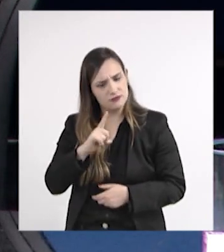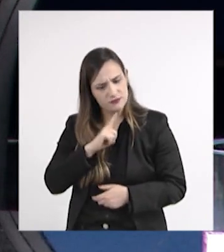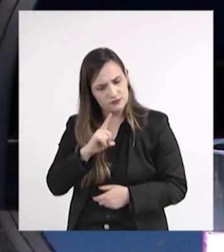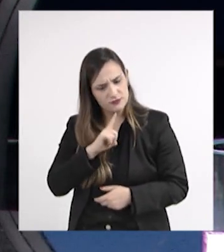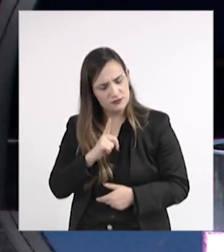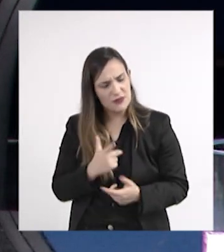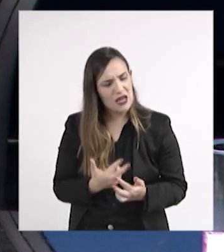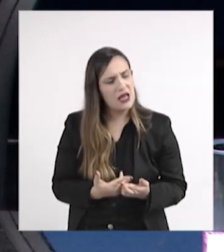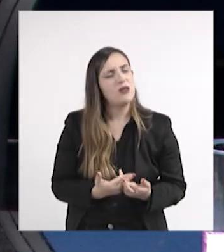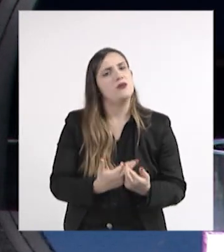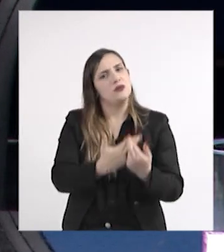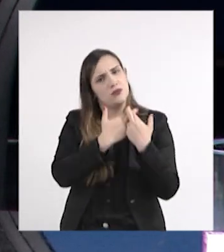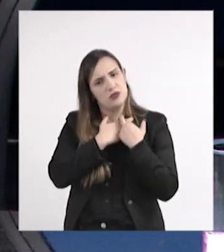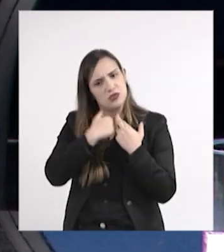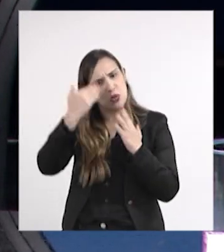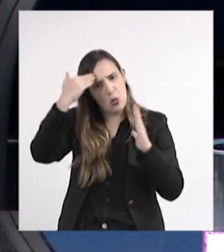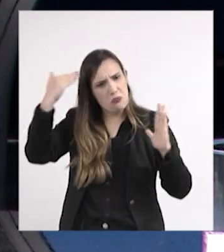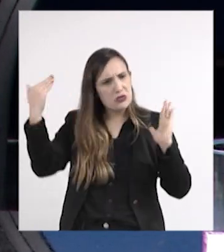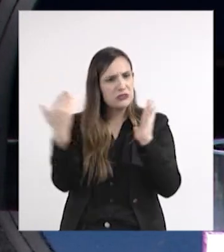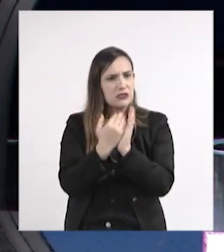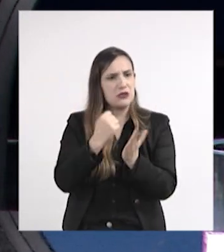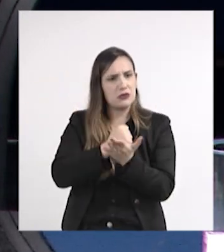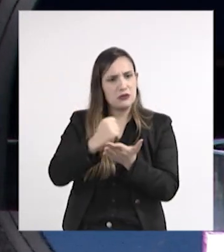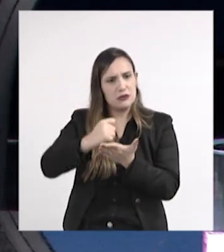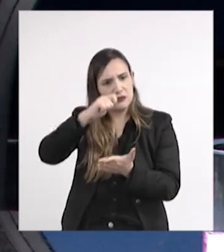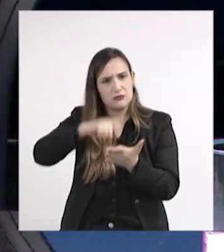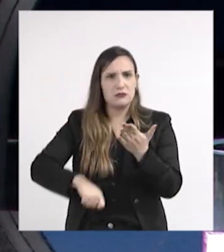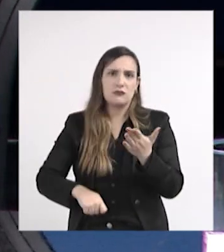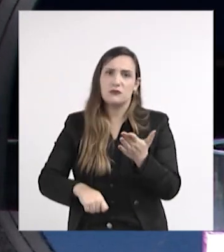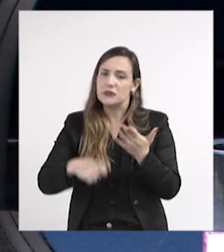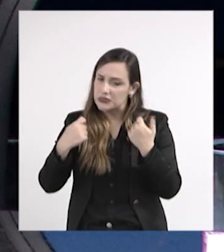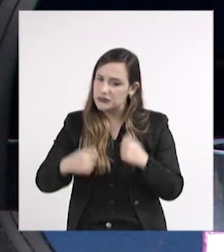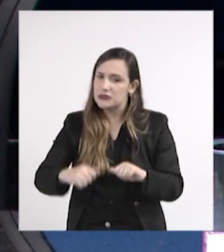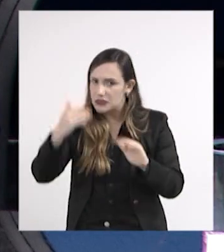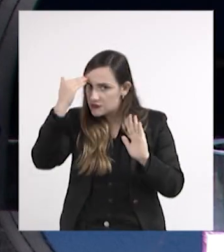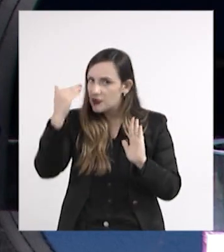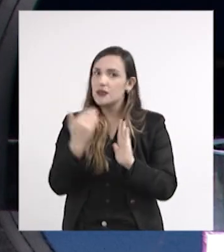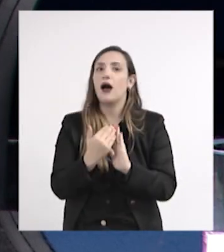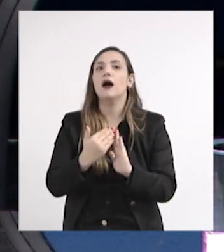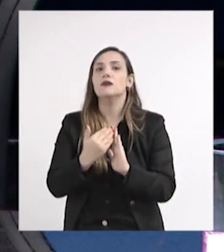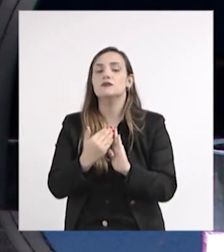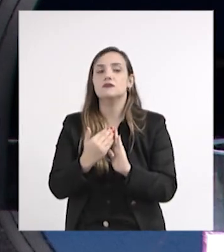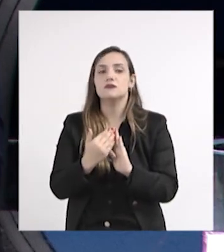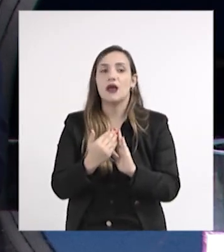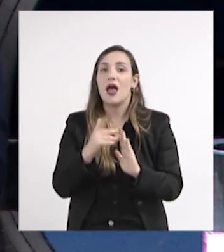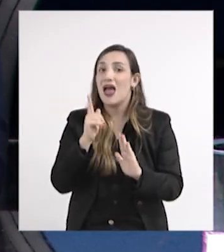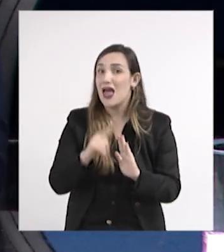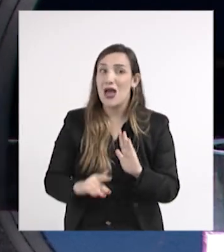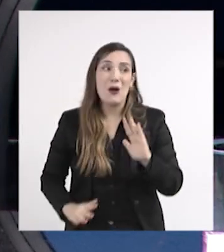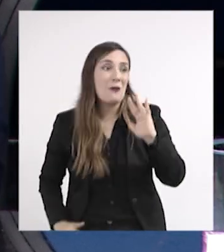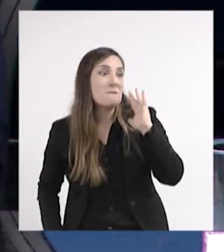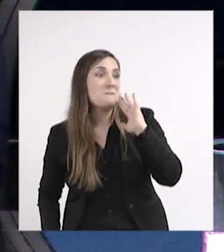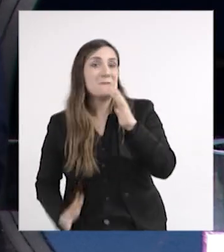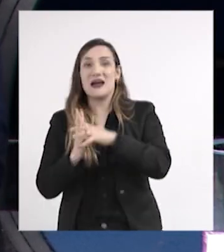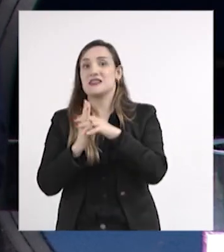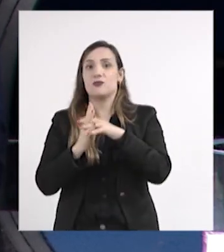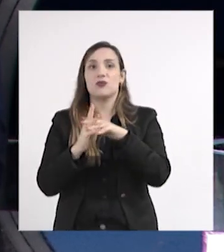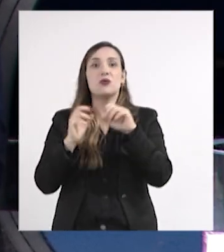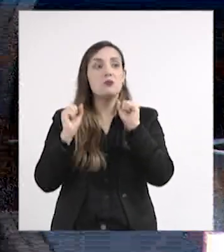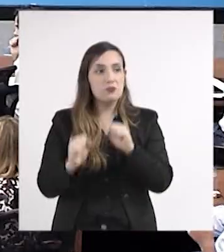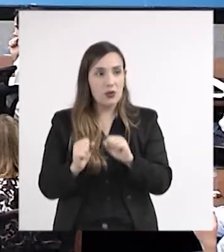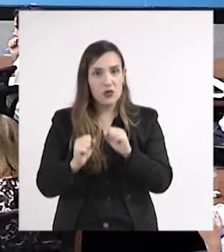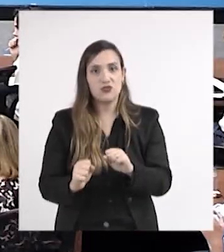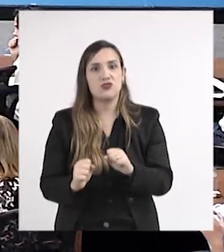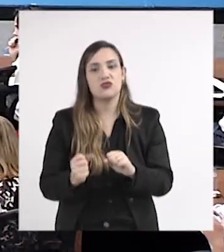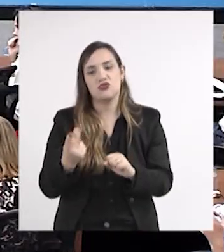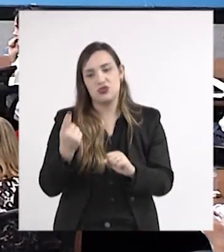do contrato, considera, a partir dos estudos técnicos, que esse seria o valor máximo de deságio para que